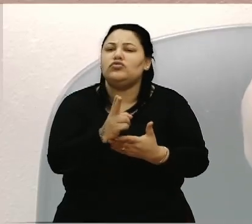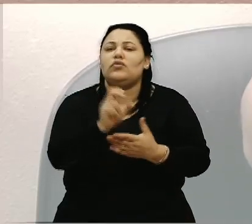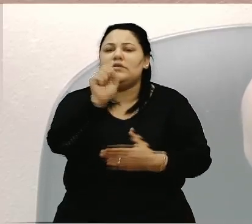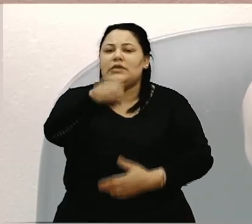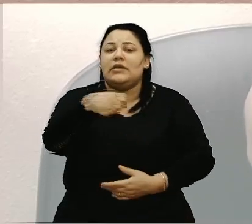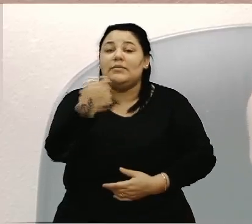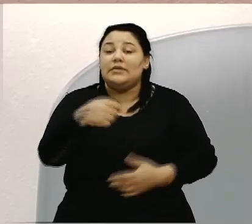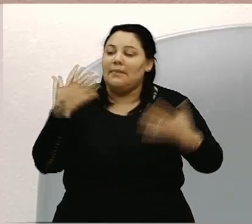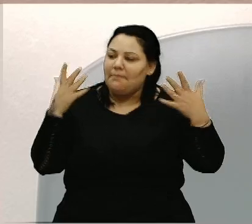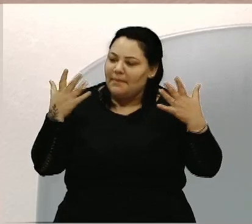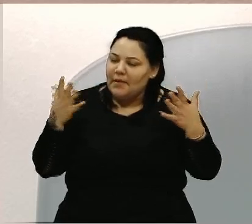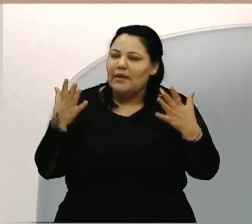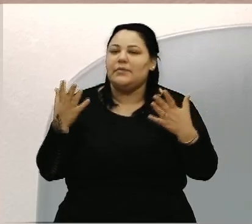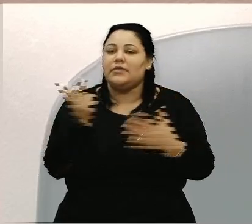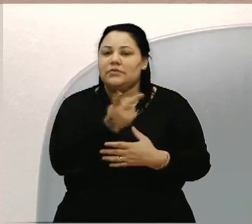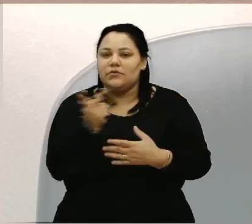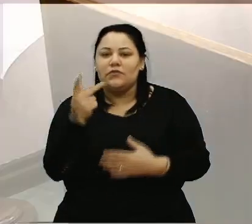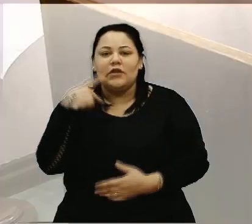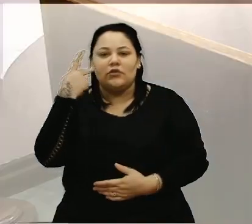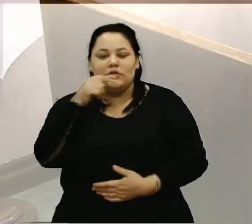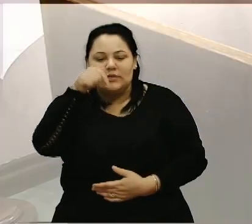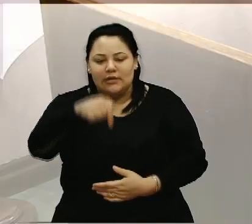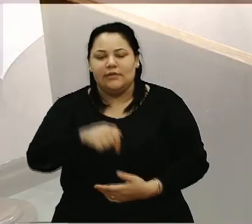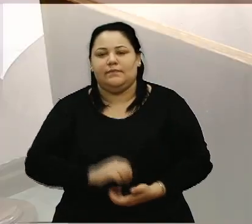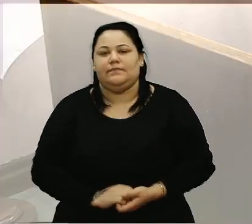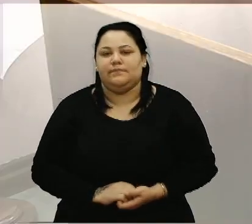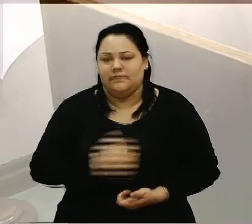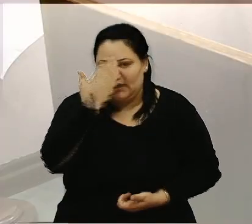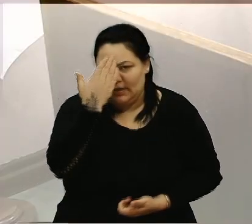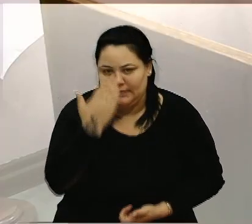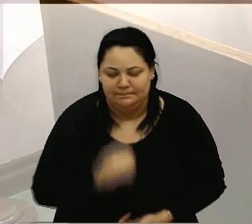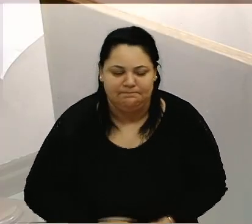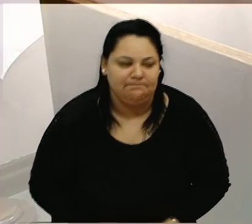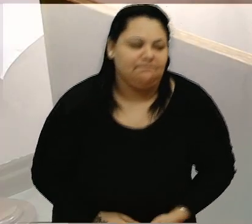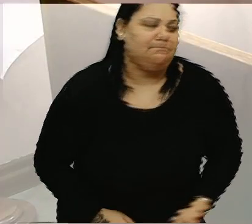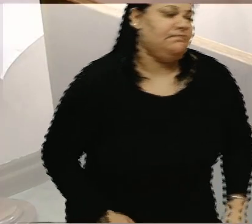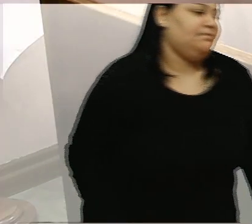parabenizar os vereadores desta casa. Obrigado. Declaração de voto, vereadora Tatiana.